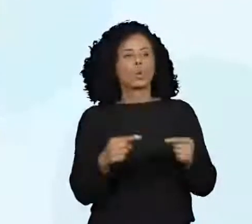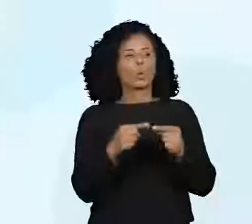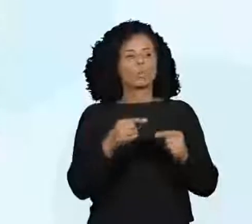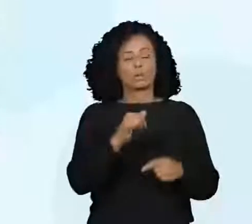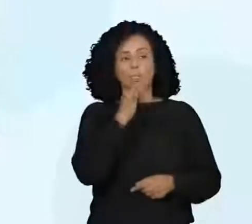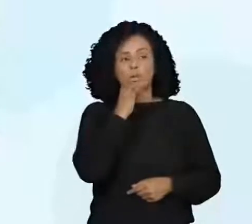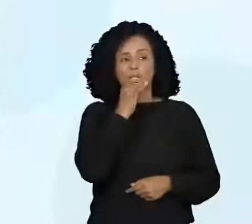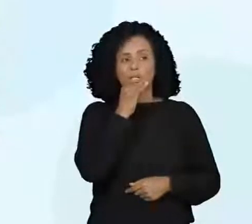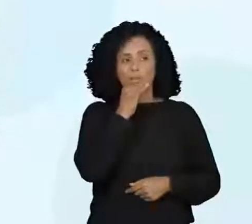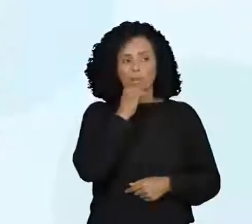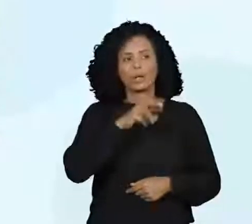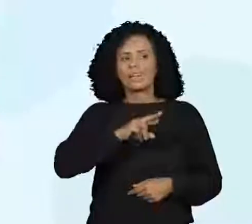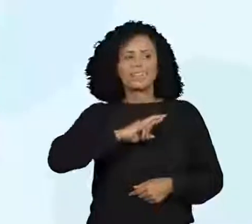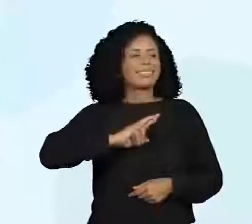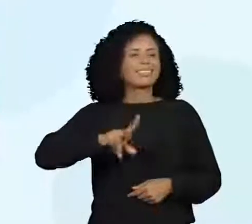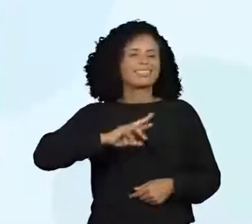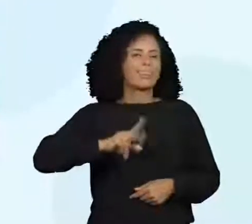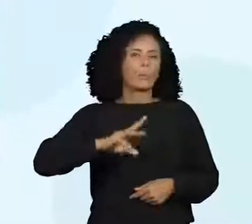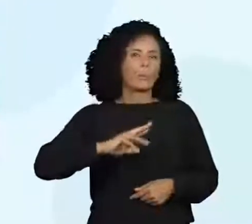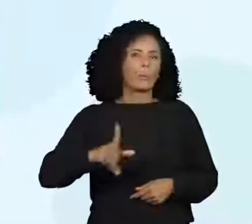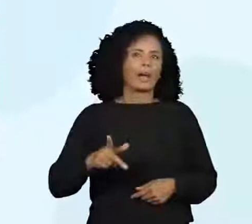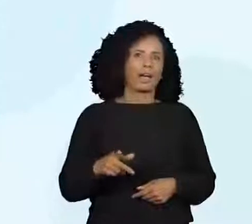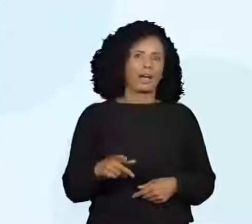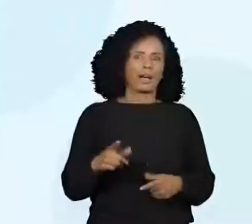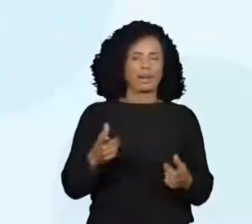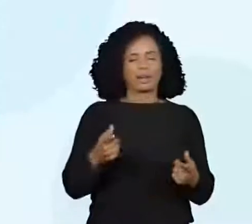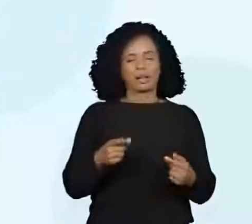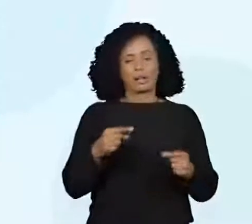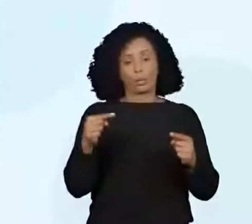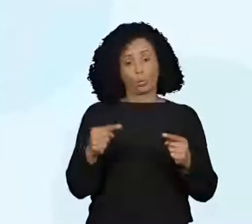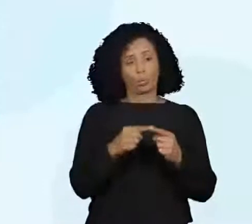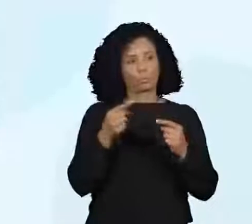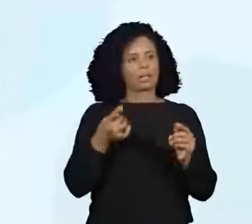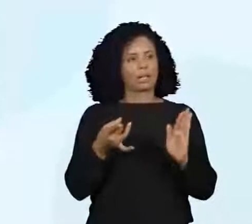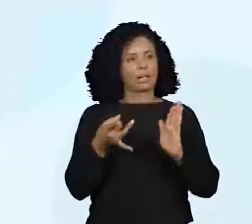inorgânico, quando é composto por vidro,